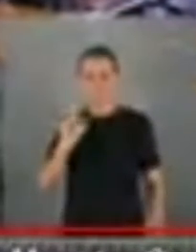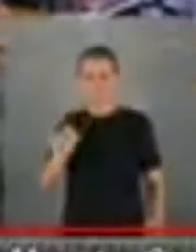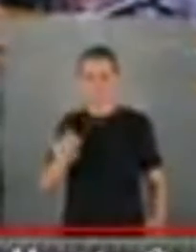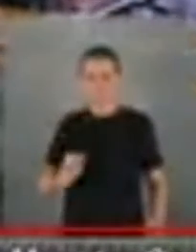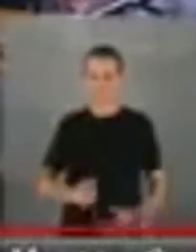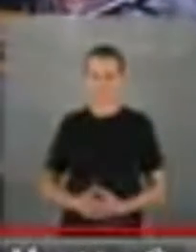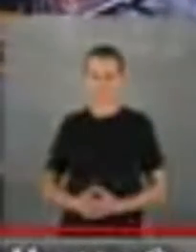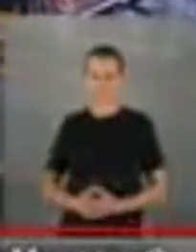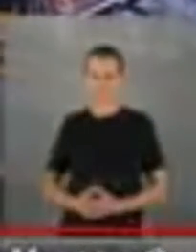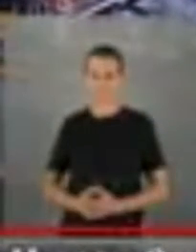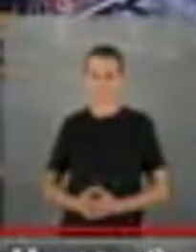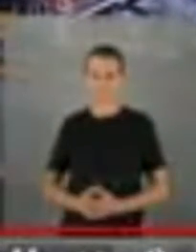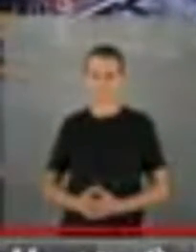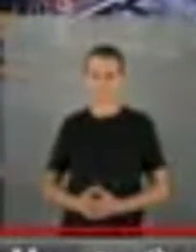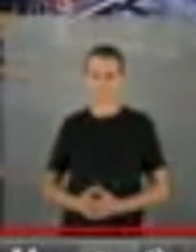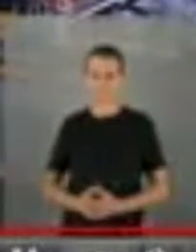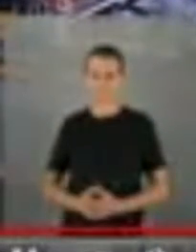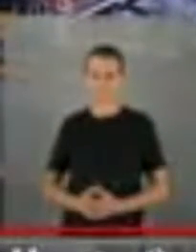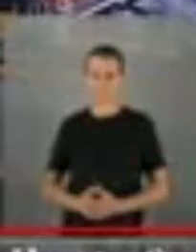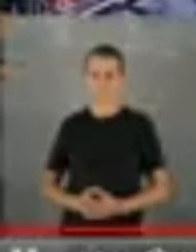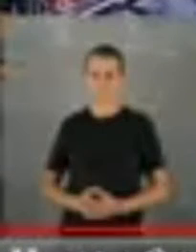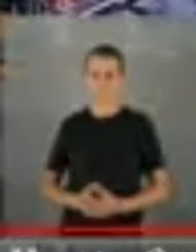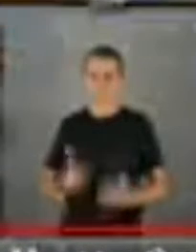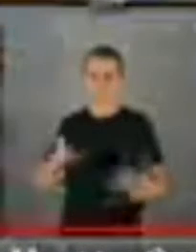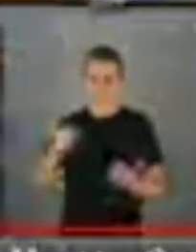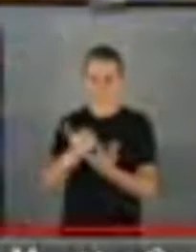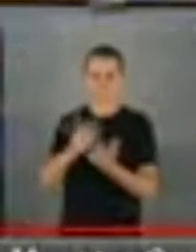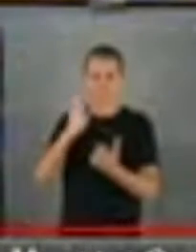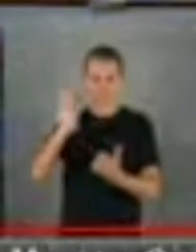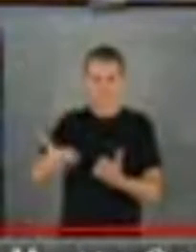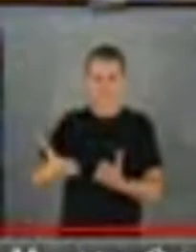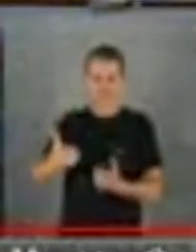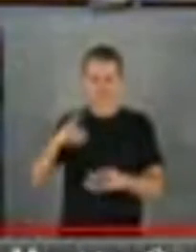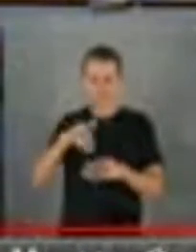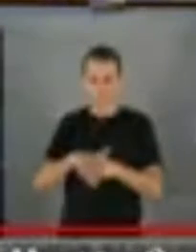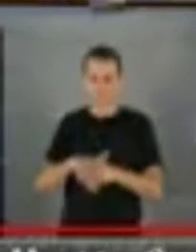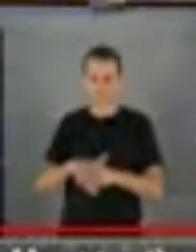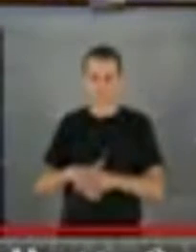Sérgio, o titular já votou, eu acho.